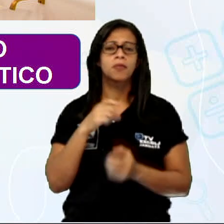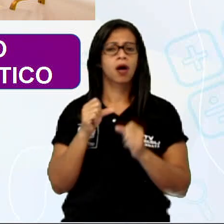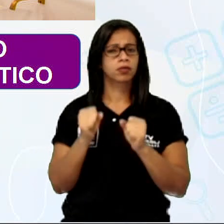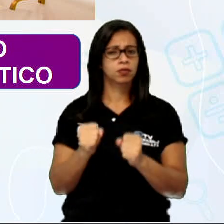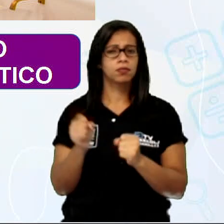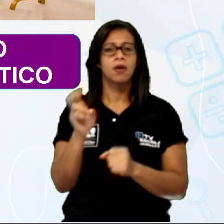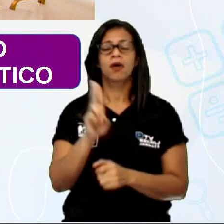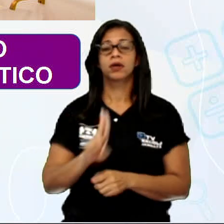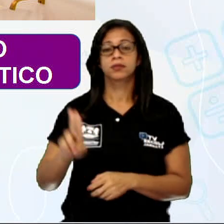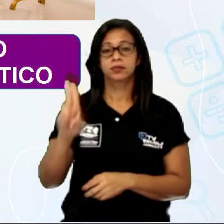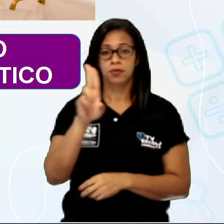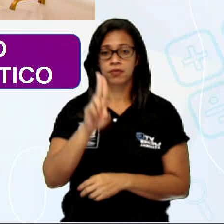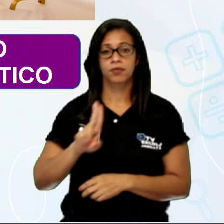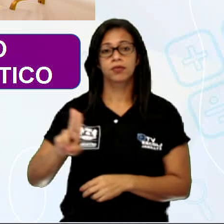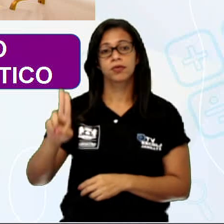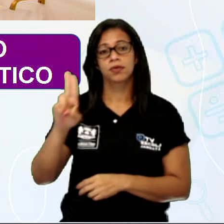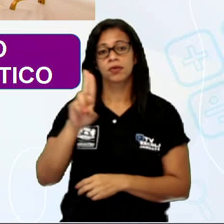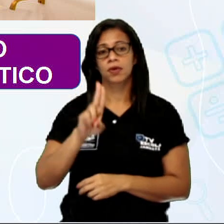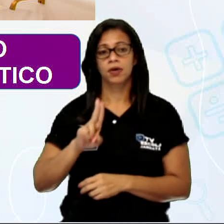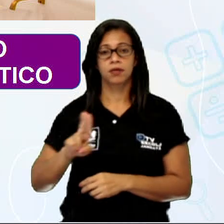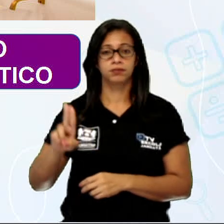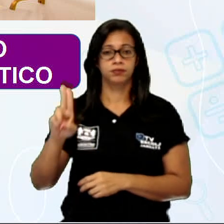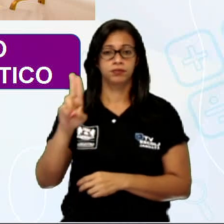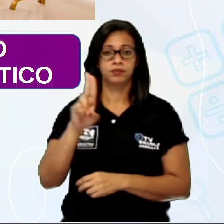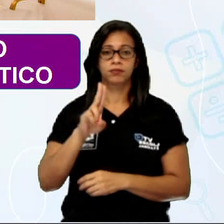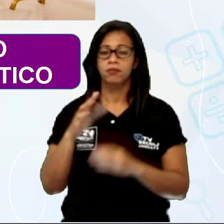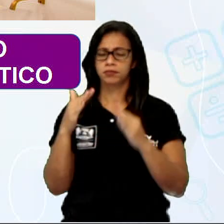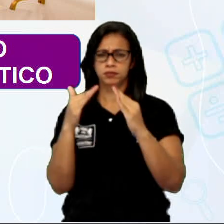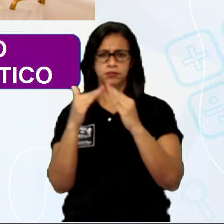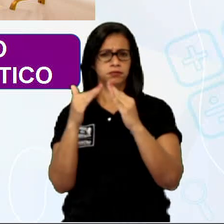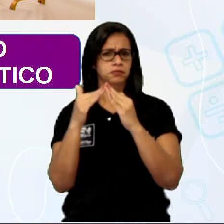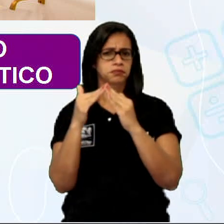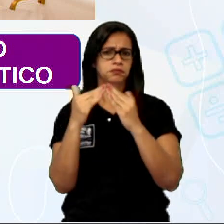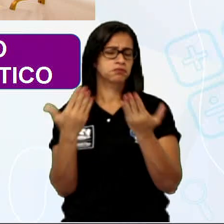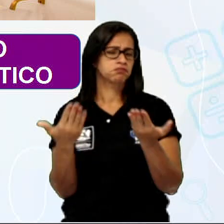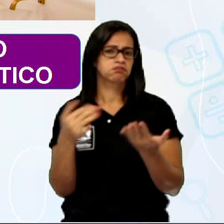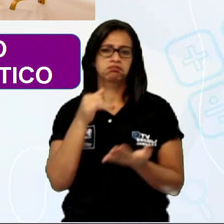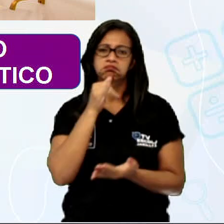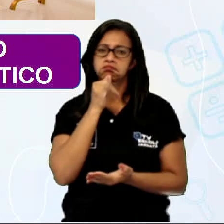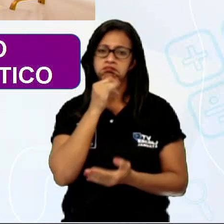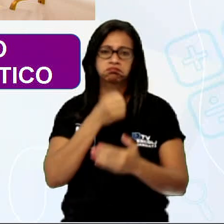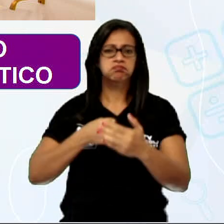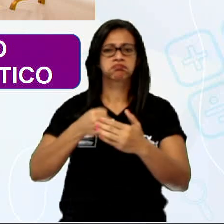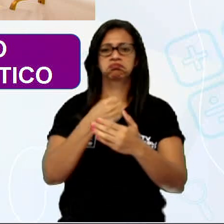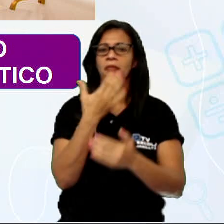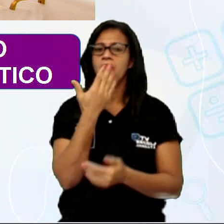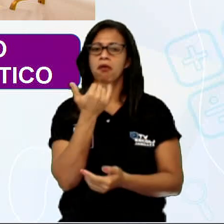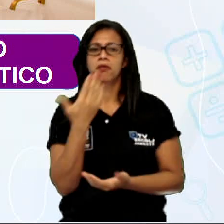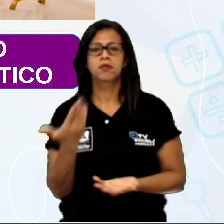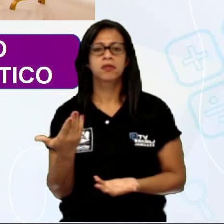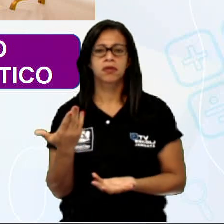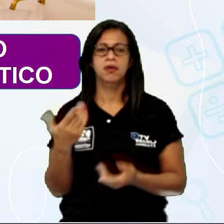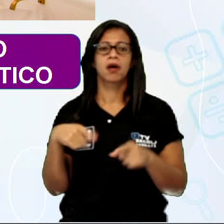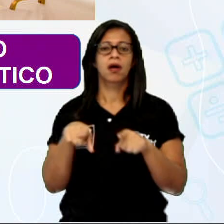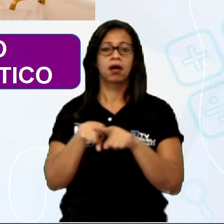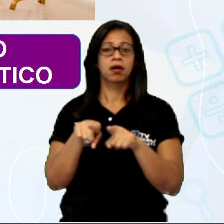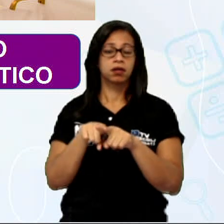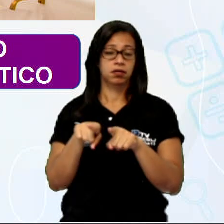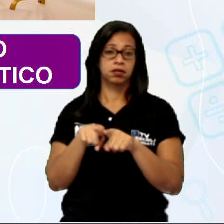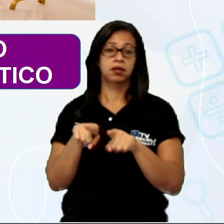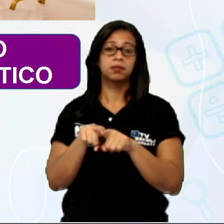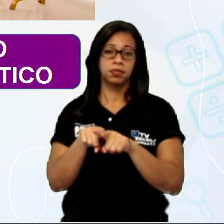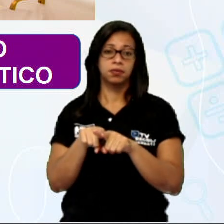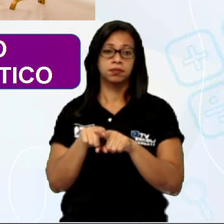é utilizado de forma doméstica, também na cozinha e também na composição de utensílios